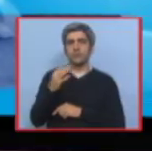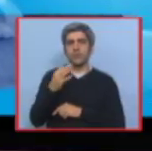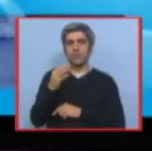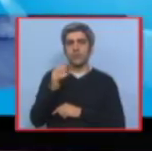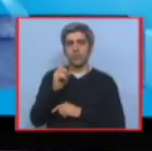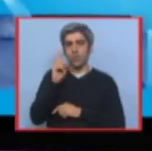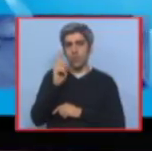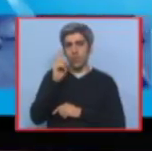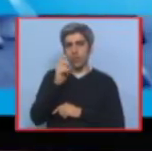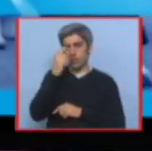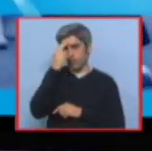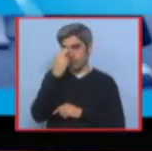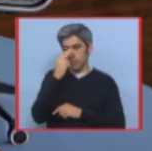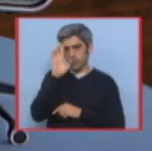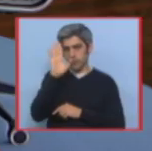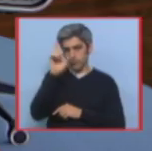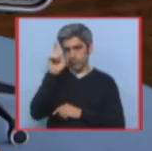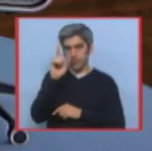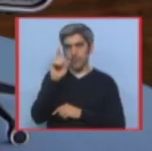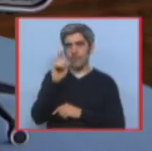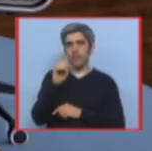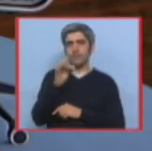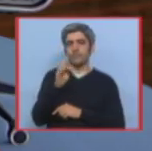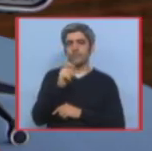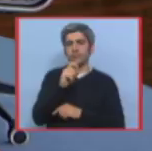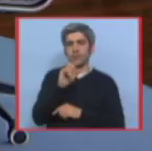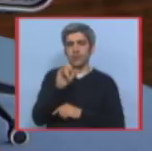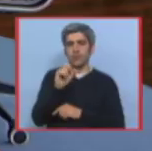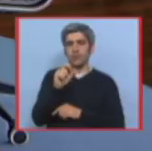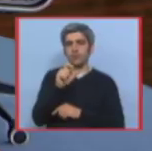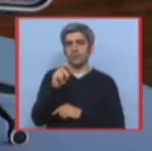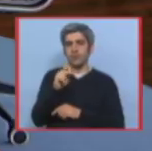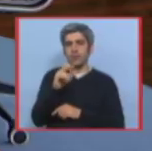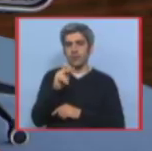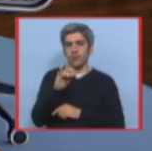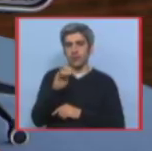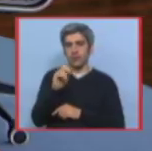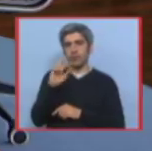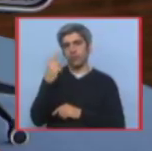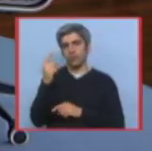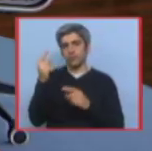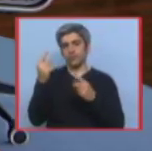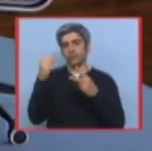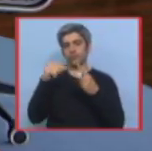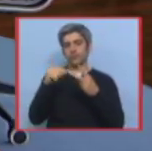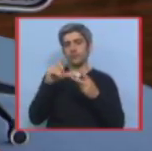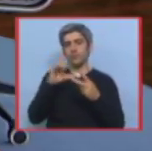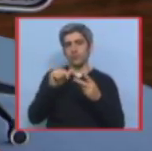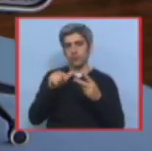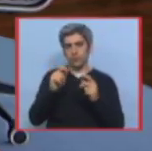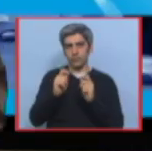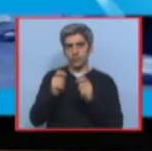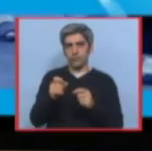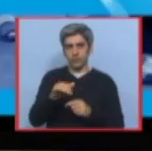zona do norte, em Guimarães, e Frei Zacarias de Lisboa, que terá a quem é atribuído